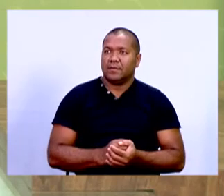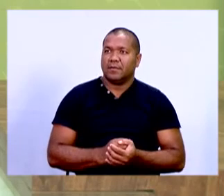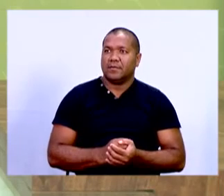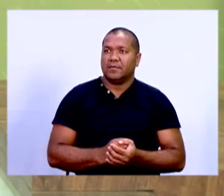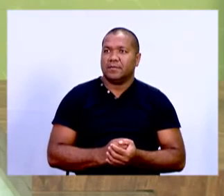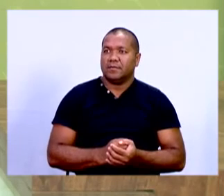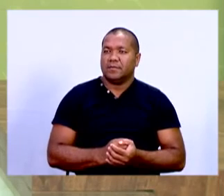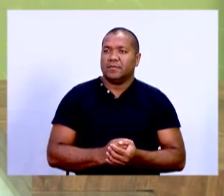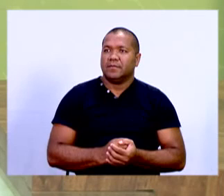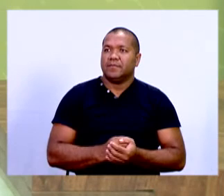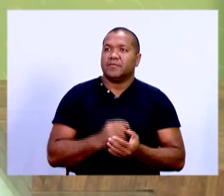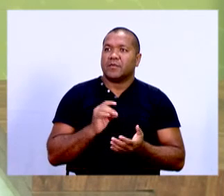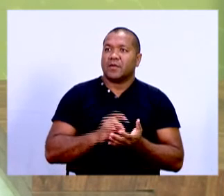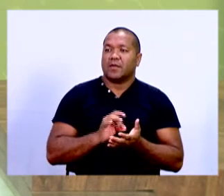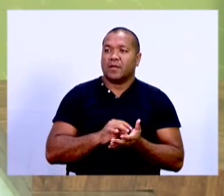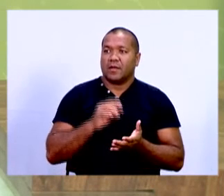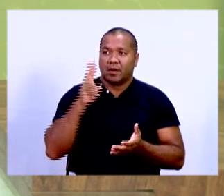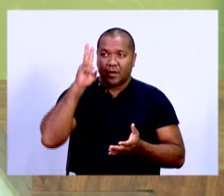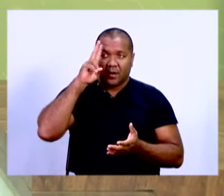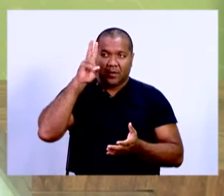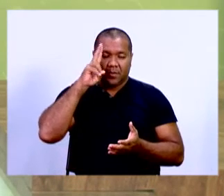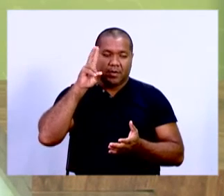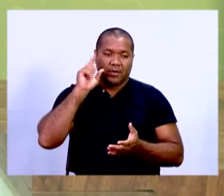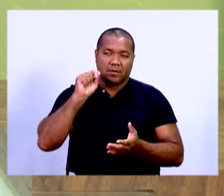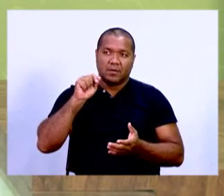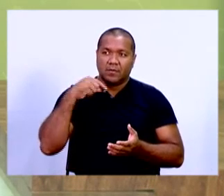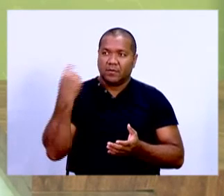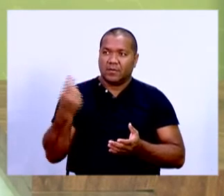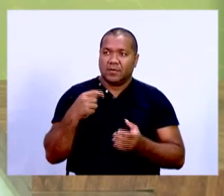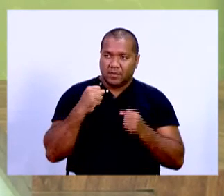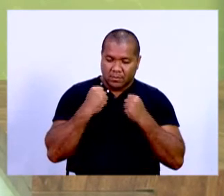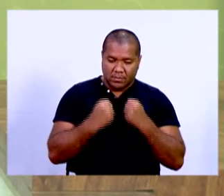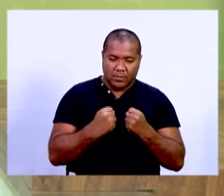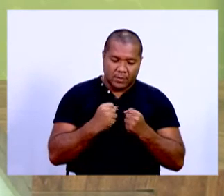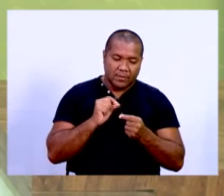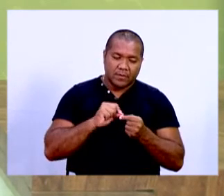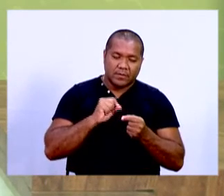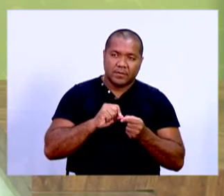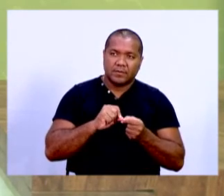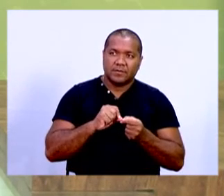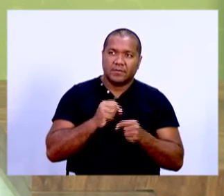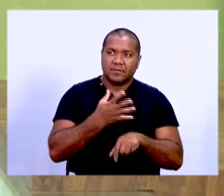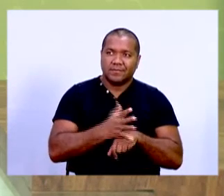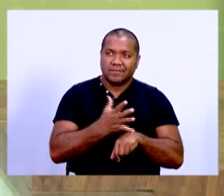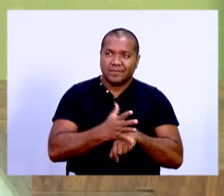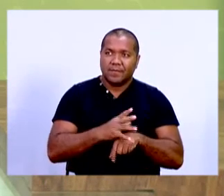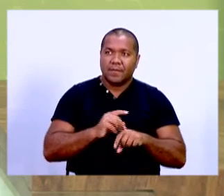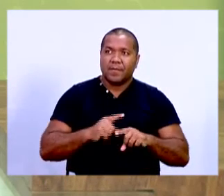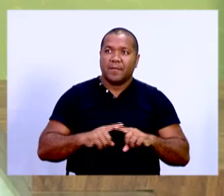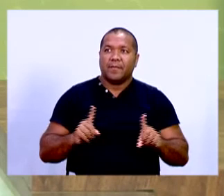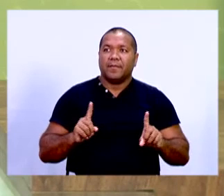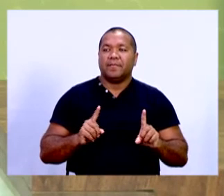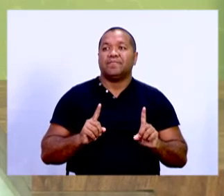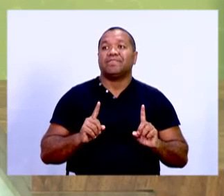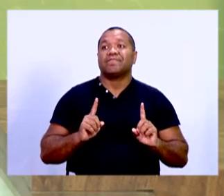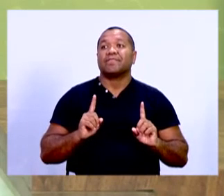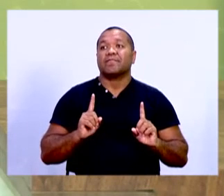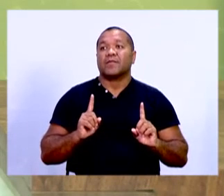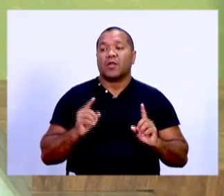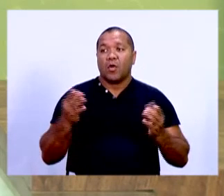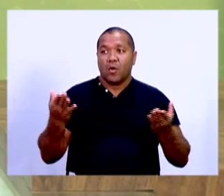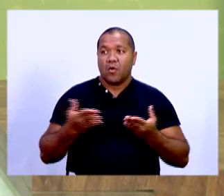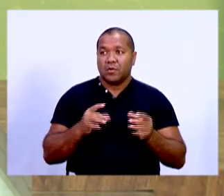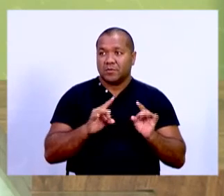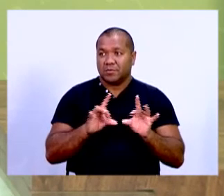Exatamente. Lembrando que vocês podem fazer atividade, mas que hoje, especialmente,